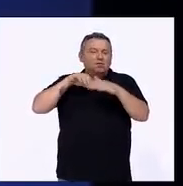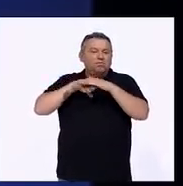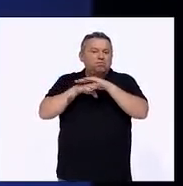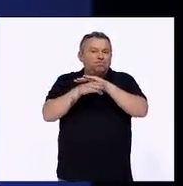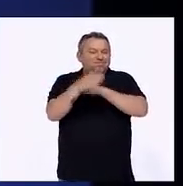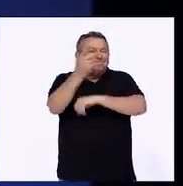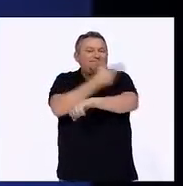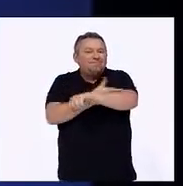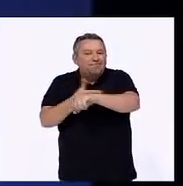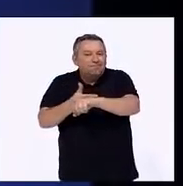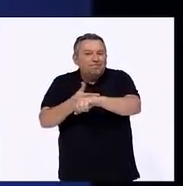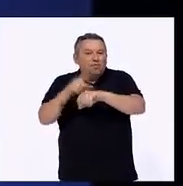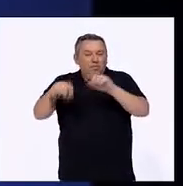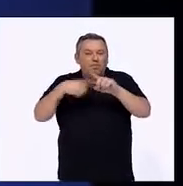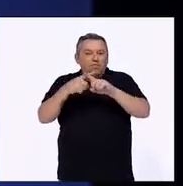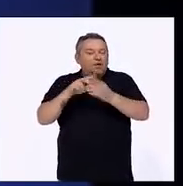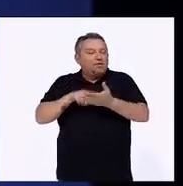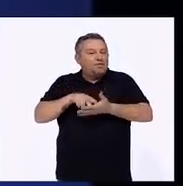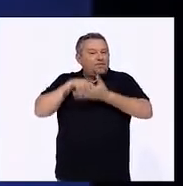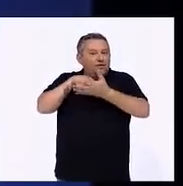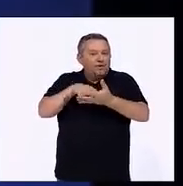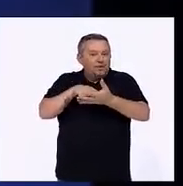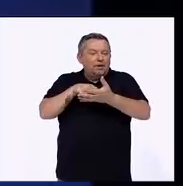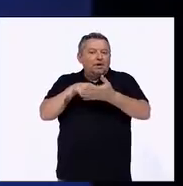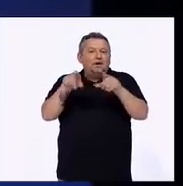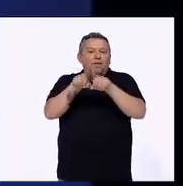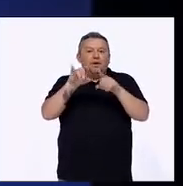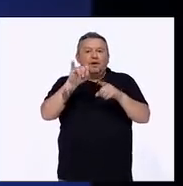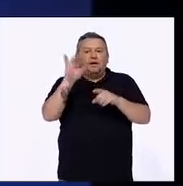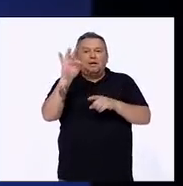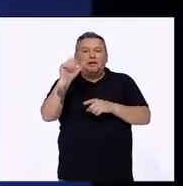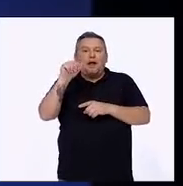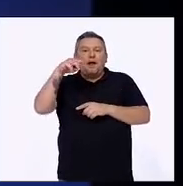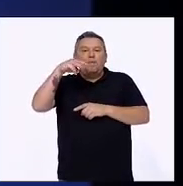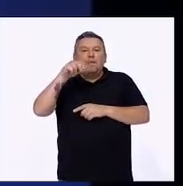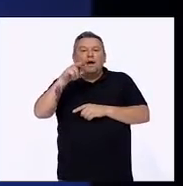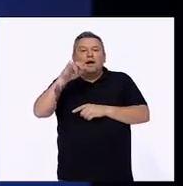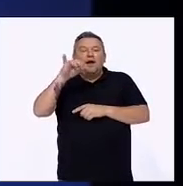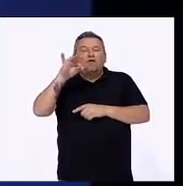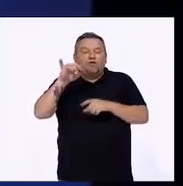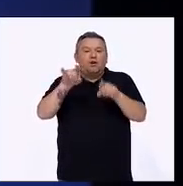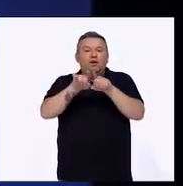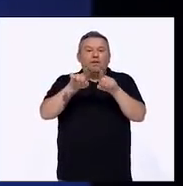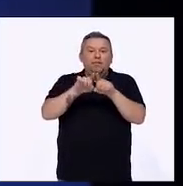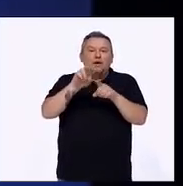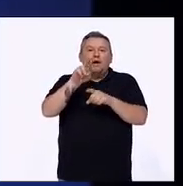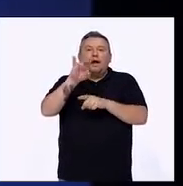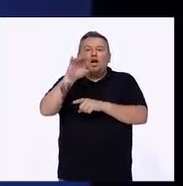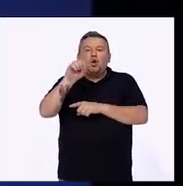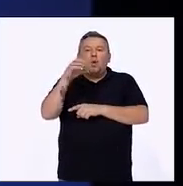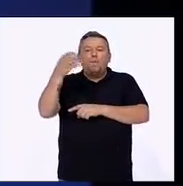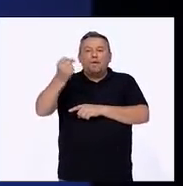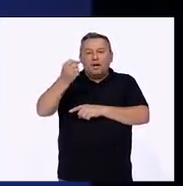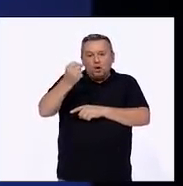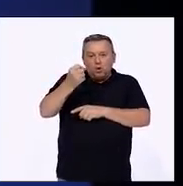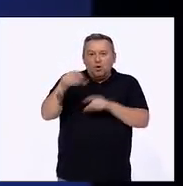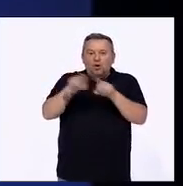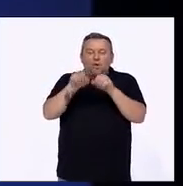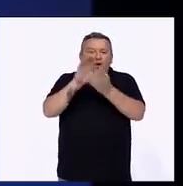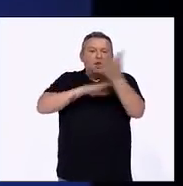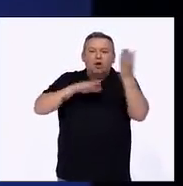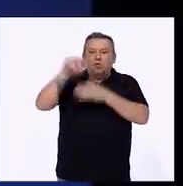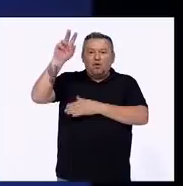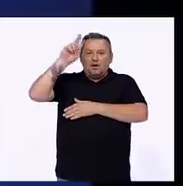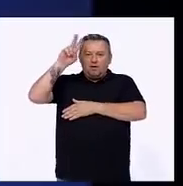sólidas do mundo. O Itamaraty, o Rio Branco, né, remonta, não é a política do Lula ou a política do Fernando Henrique. Toda a história da